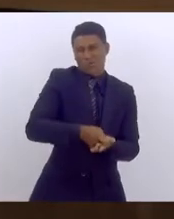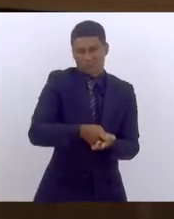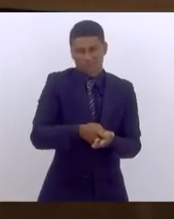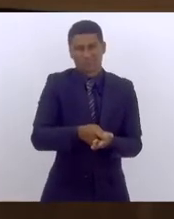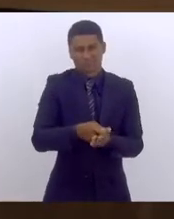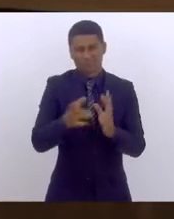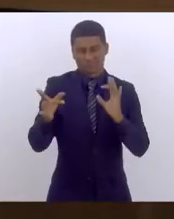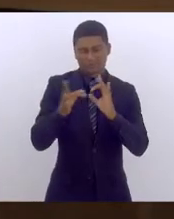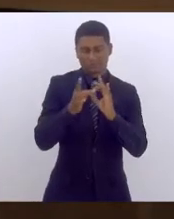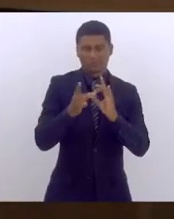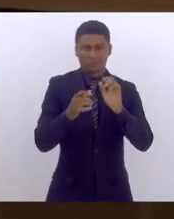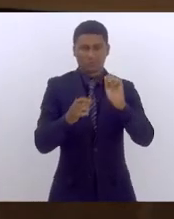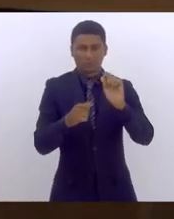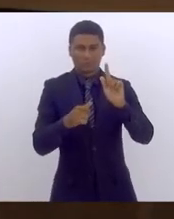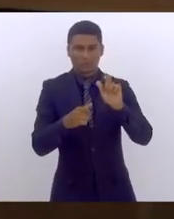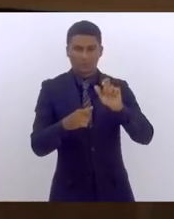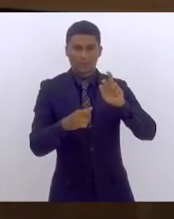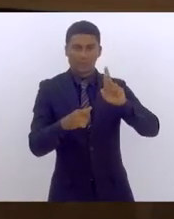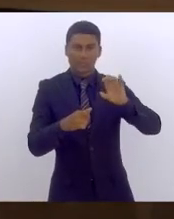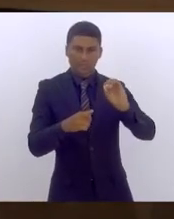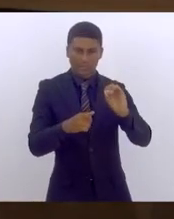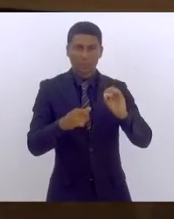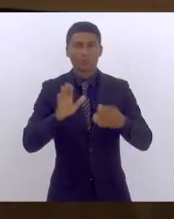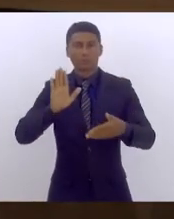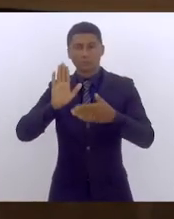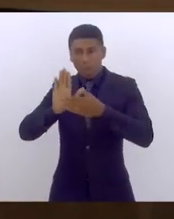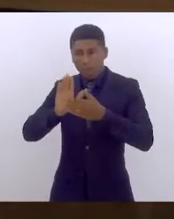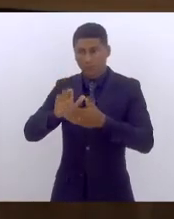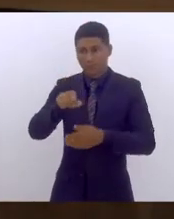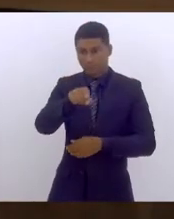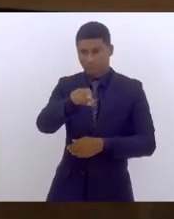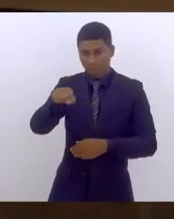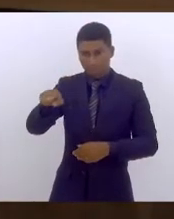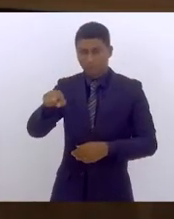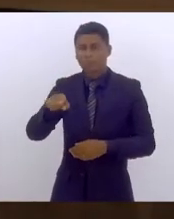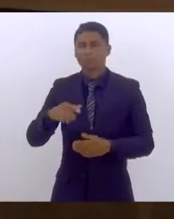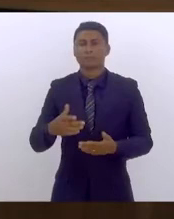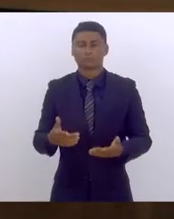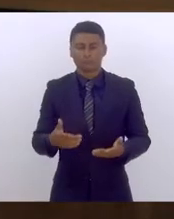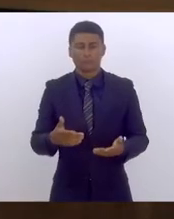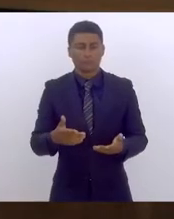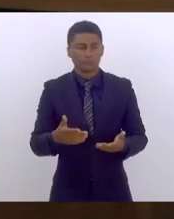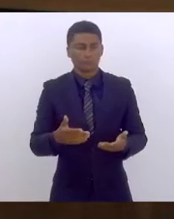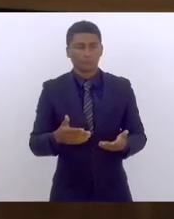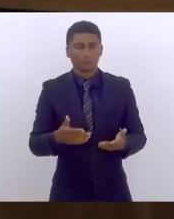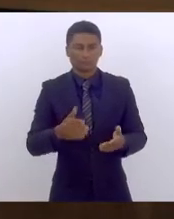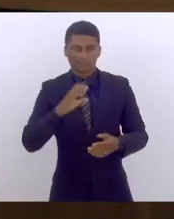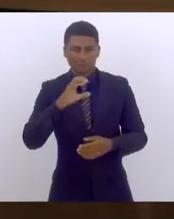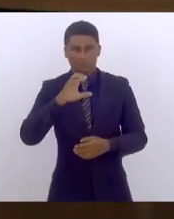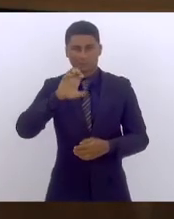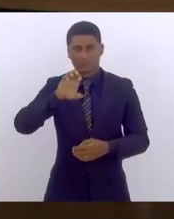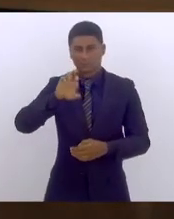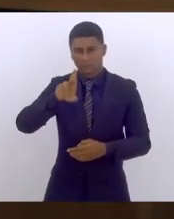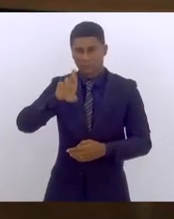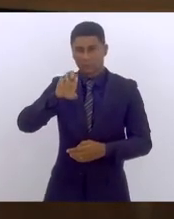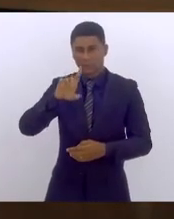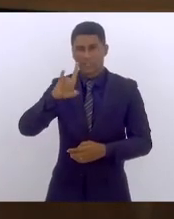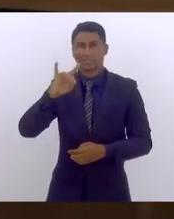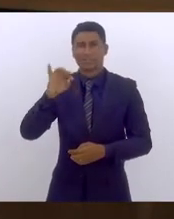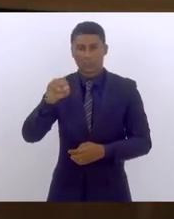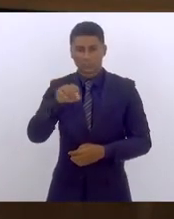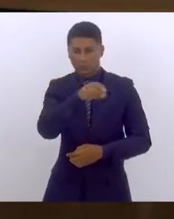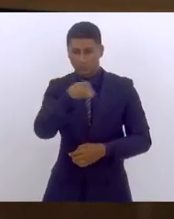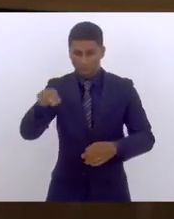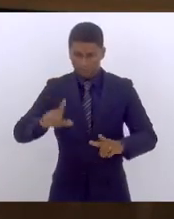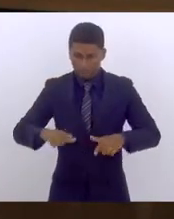para recepção e encaminhamento das propostas destas referentes operações de crédito atuem